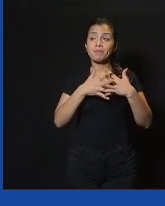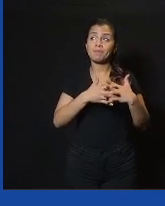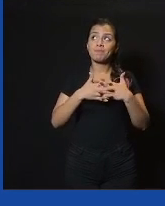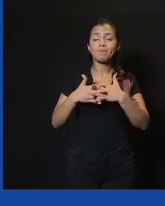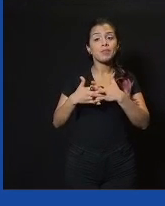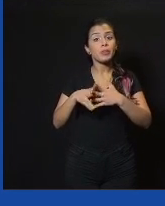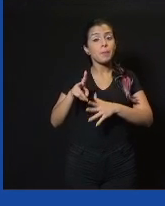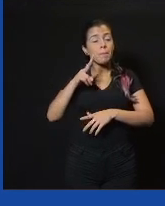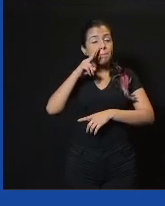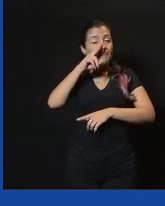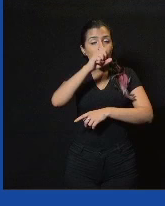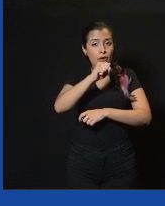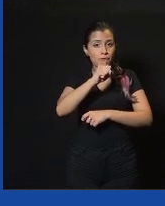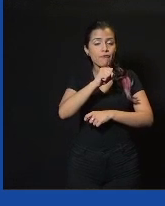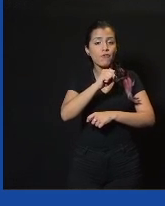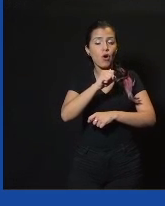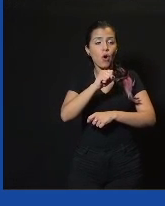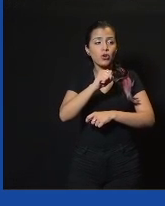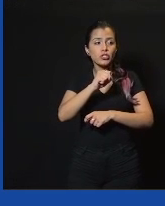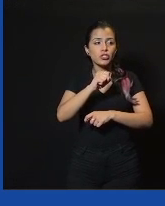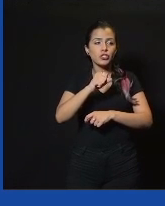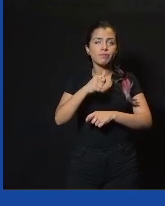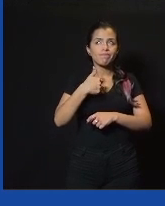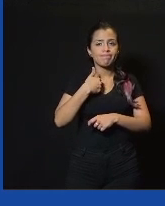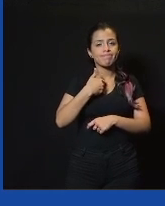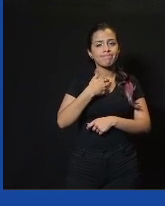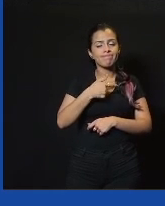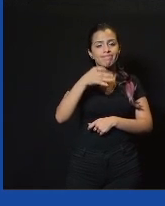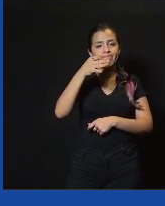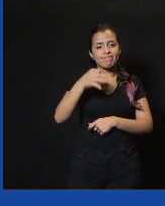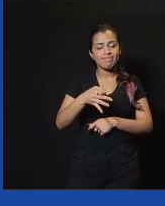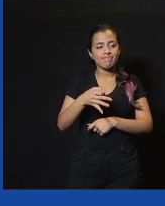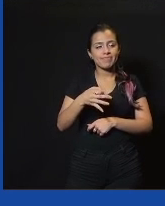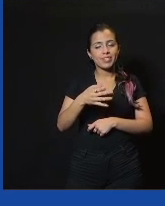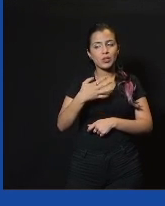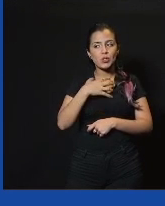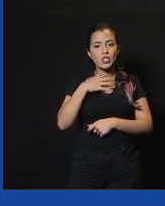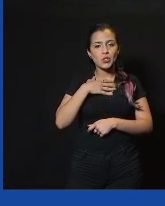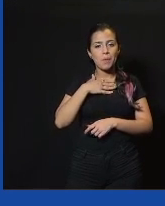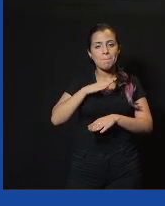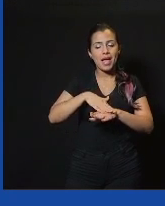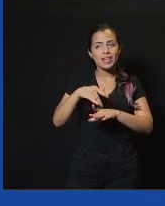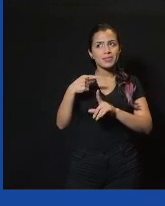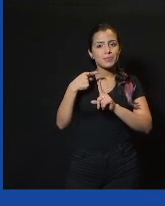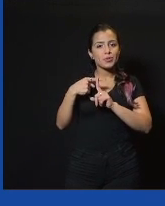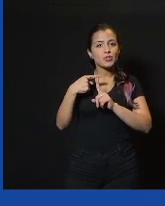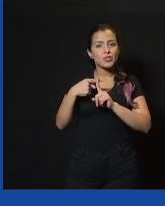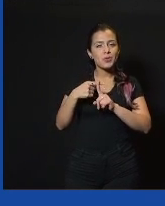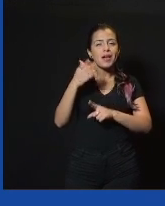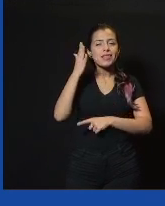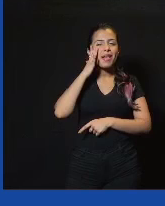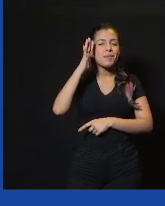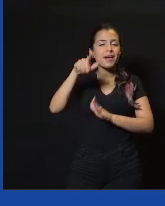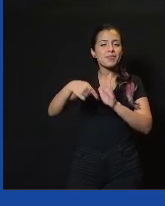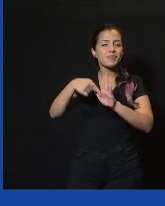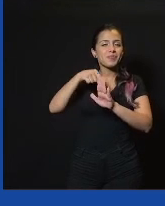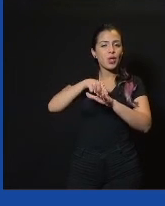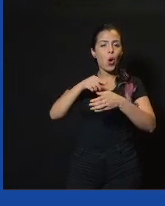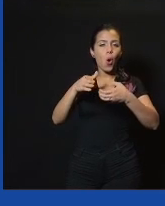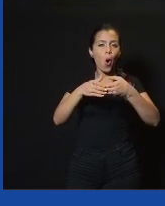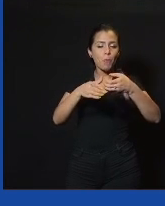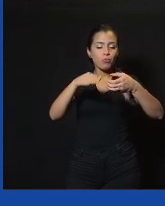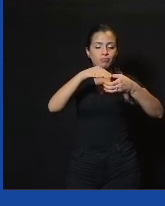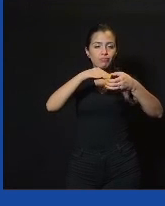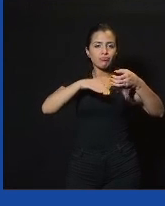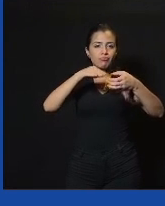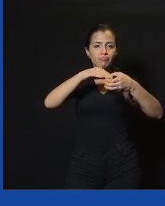aí eu confesso que o meu lado mais otimista sobre o copo pode estar